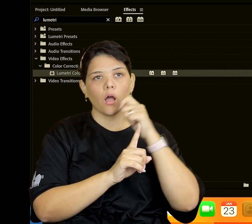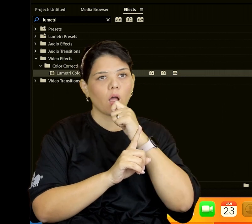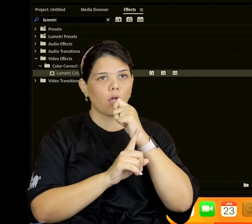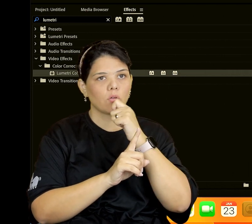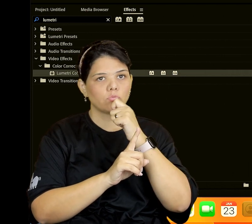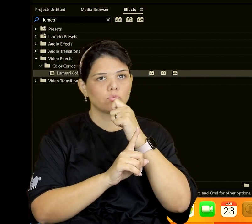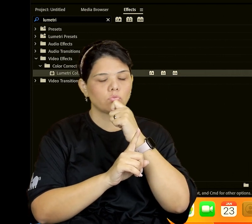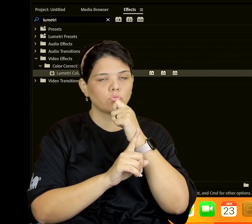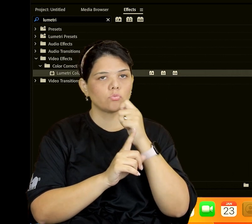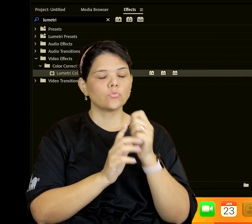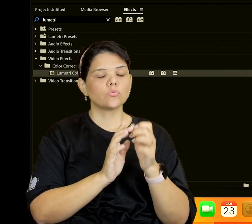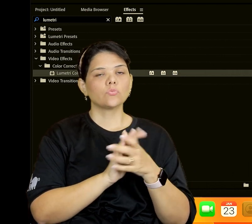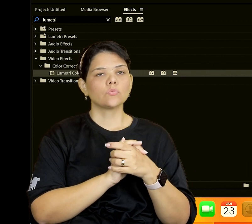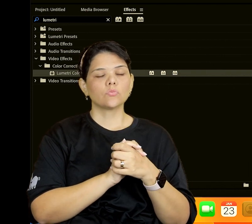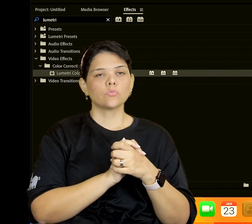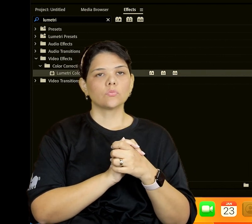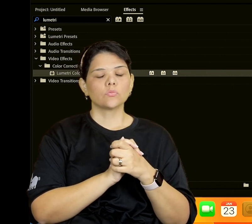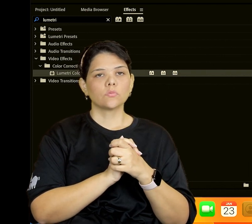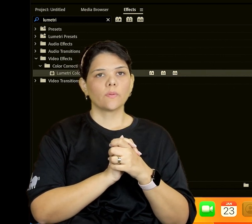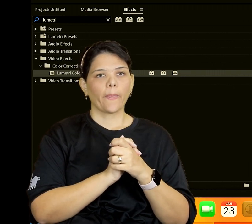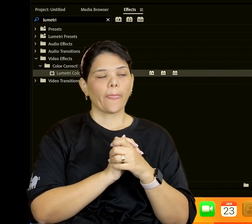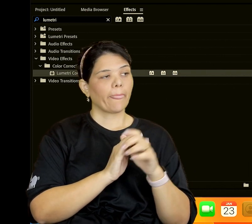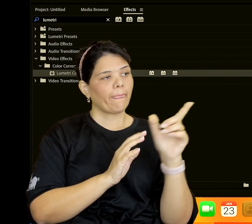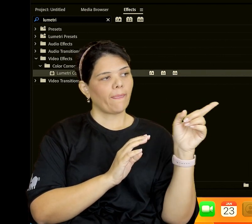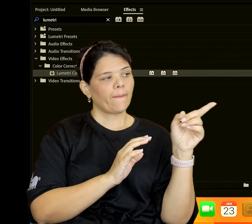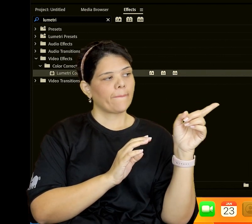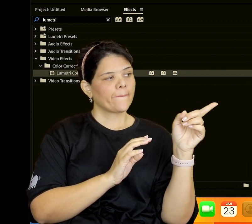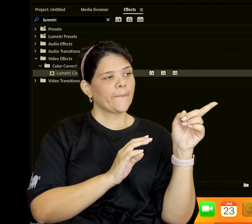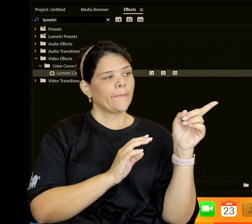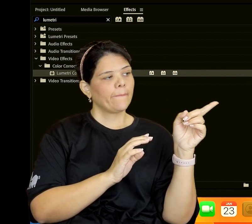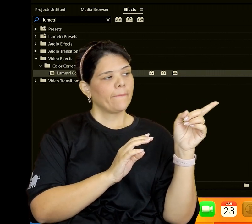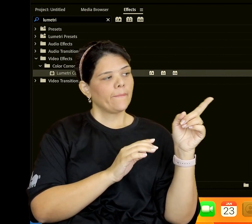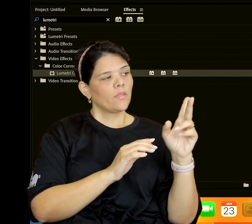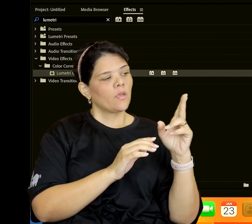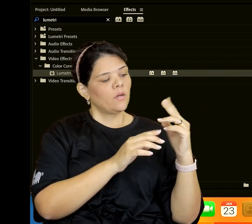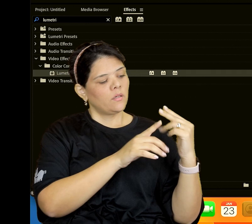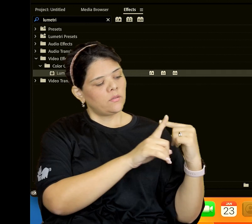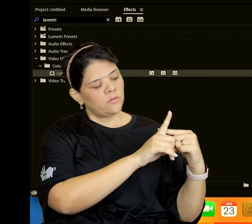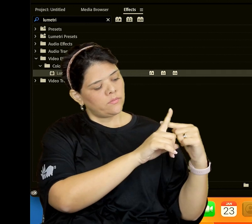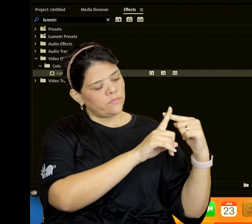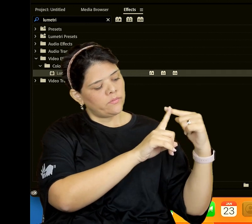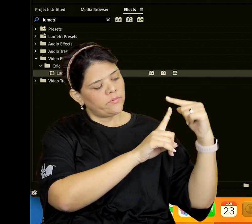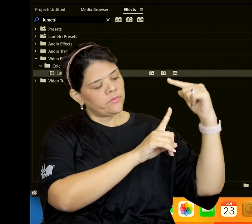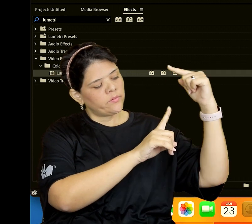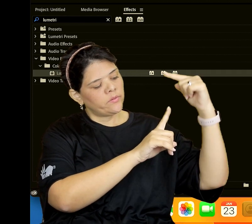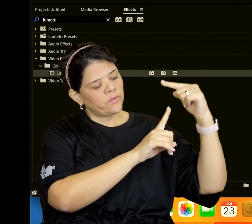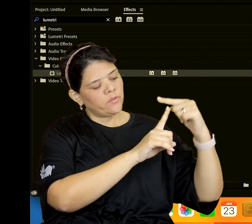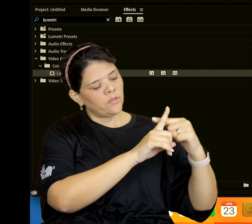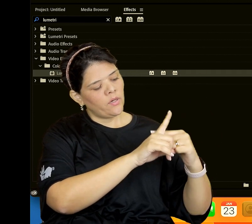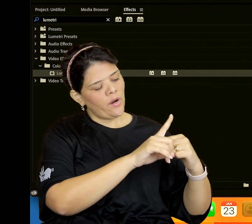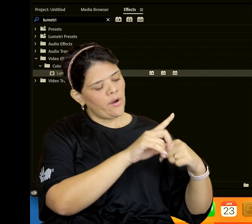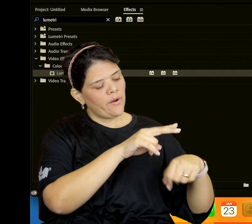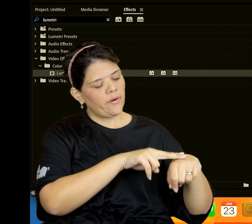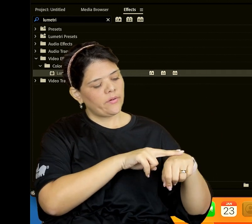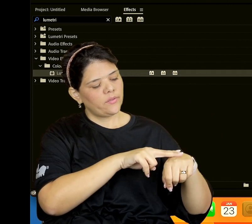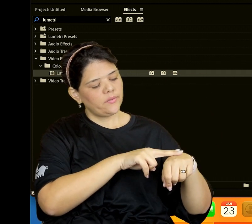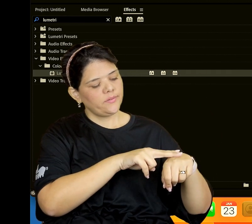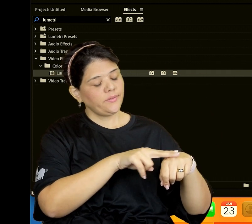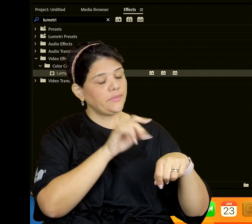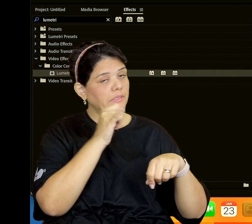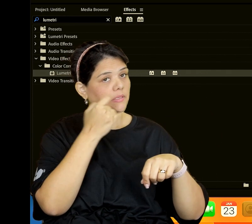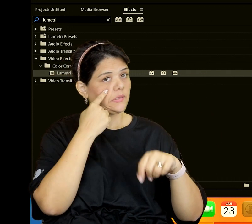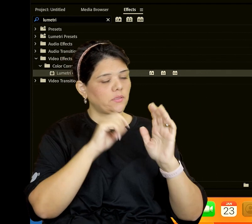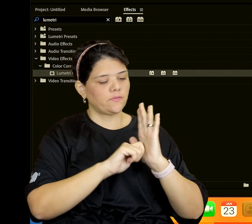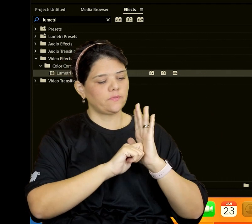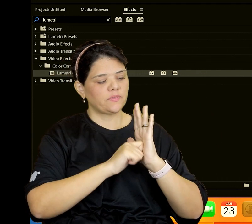outro canto. E o do Premiere ele fica sempre aberto aqui. Se você fechar ele sem querer, você pode...